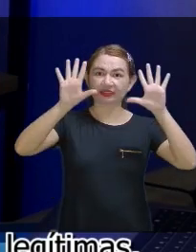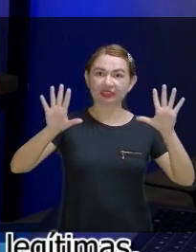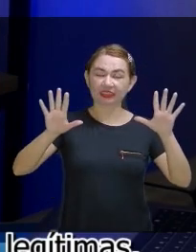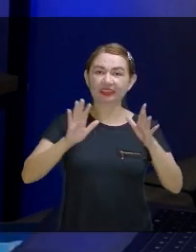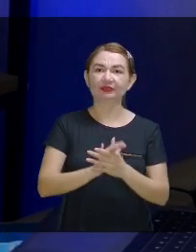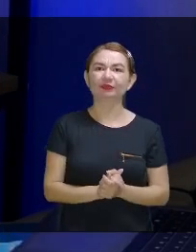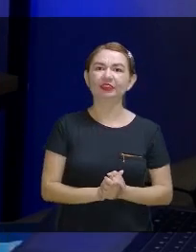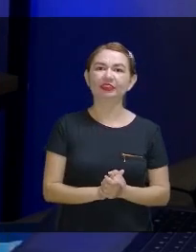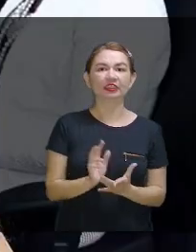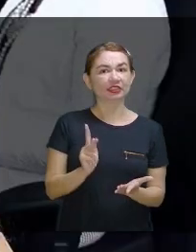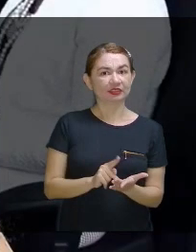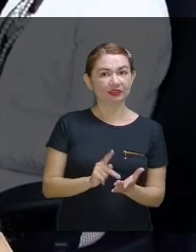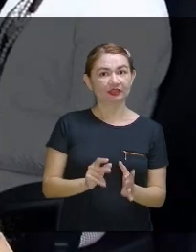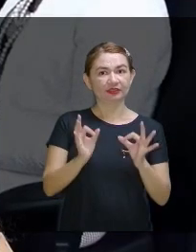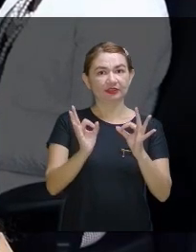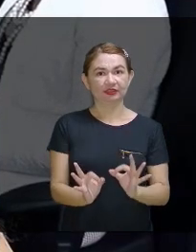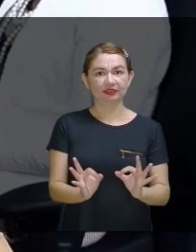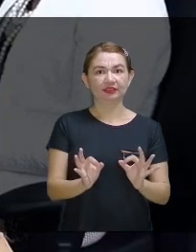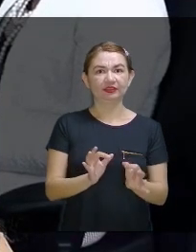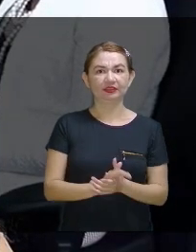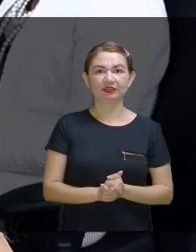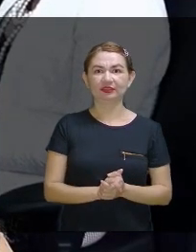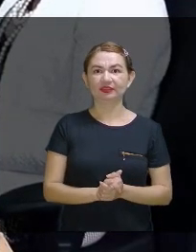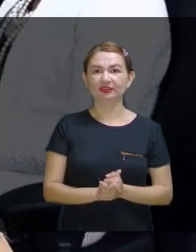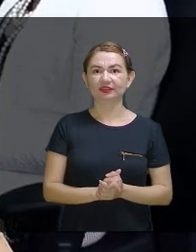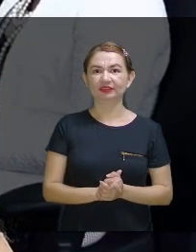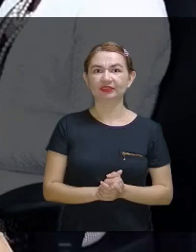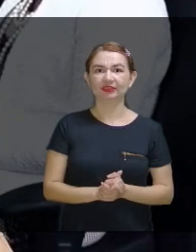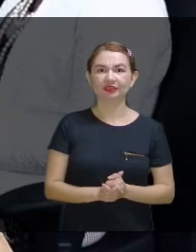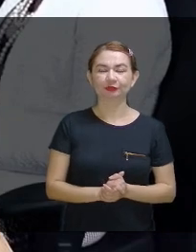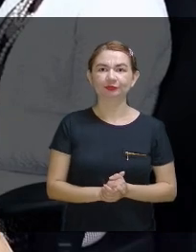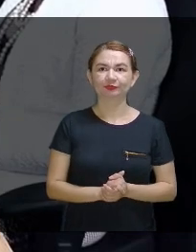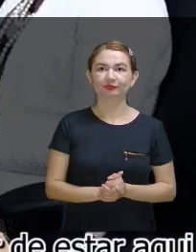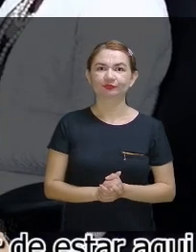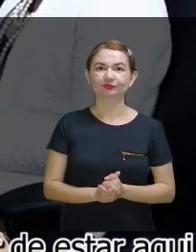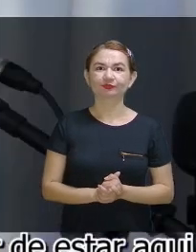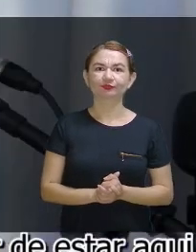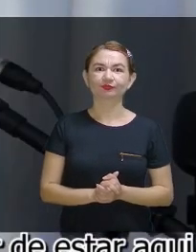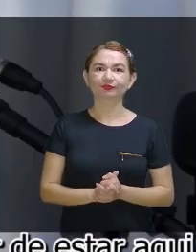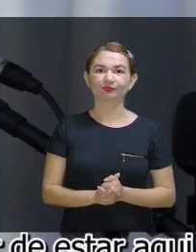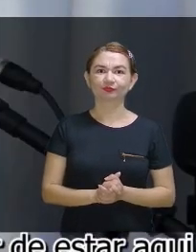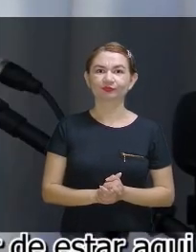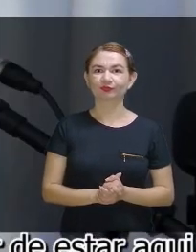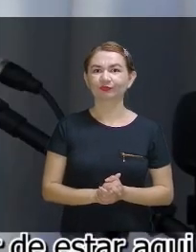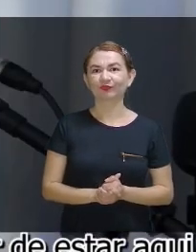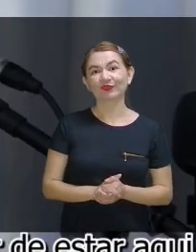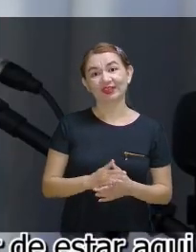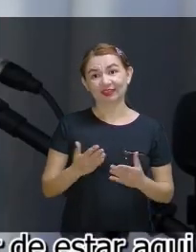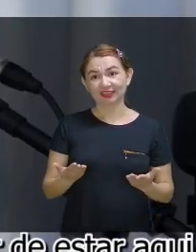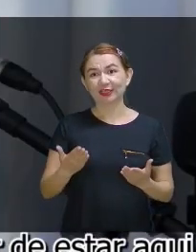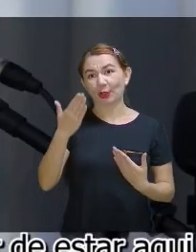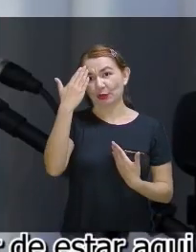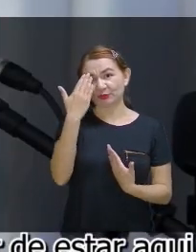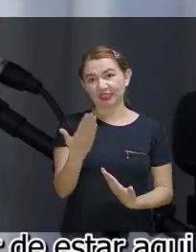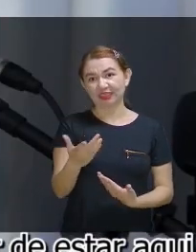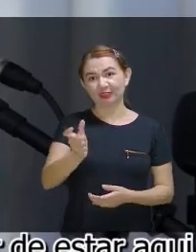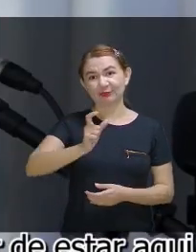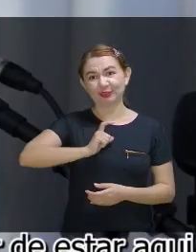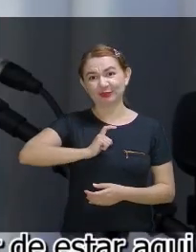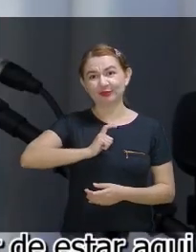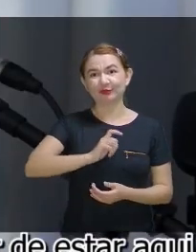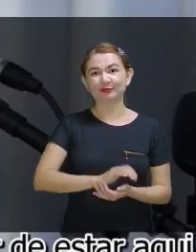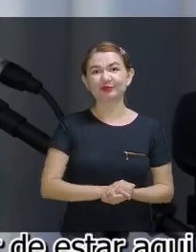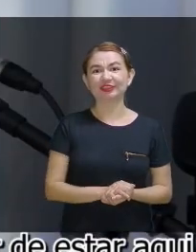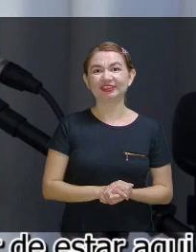E também legítimas, né? Como a doutora Modeli falou há pouco, né? Exato. Antes de mais nada, obrigado pelo convite, Orion, te agradecer.